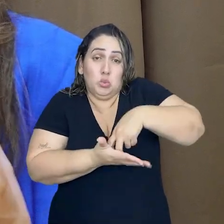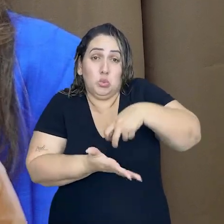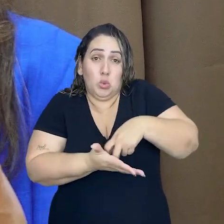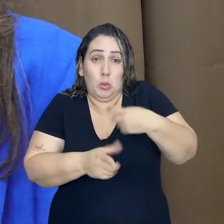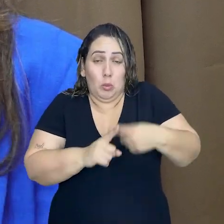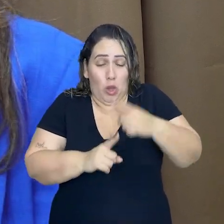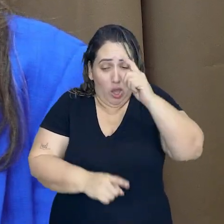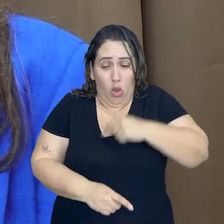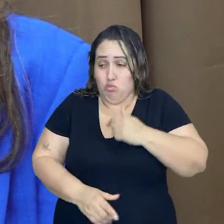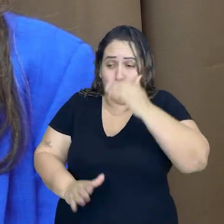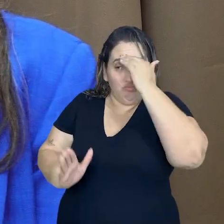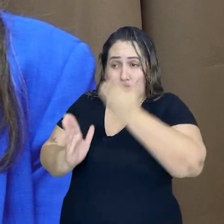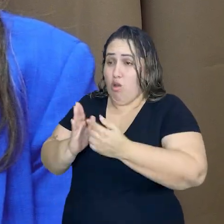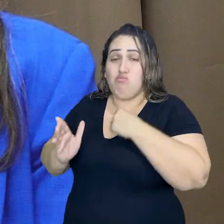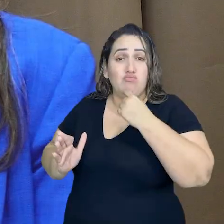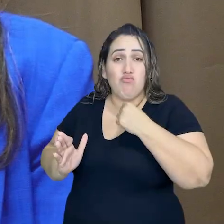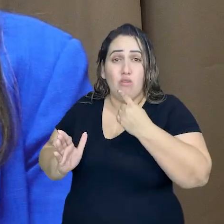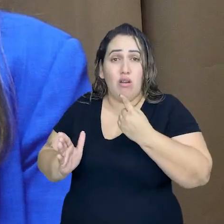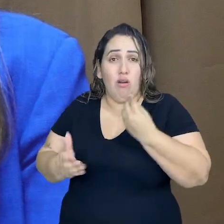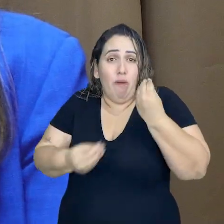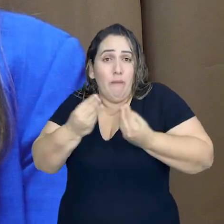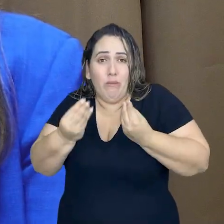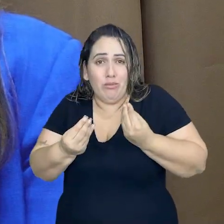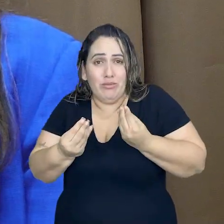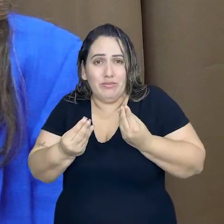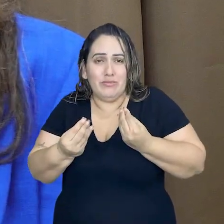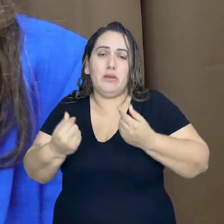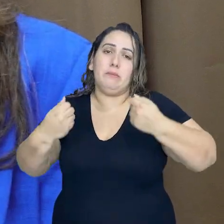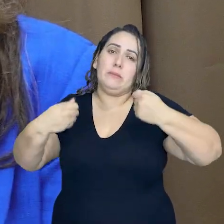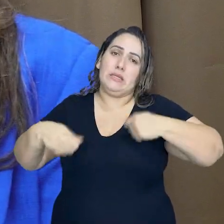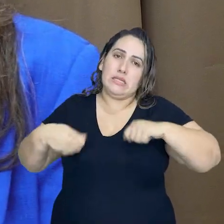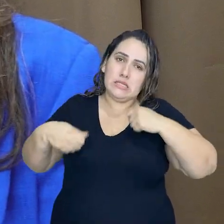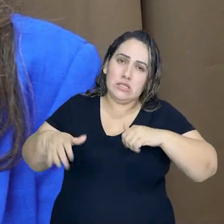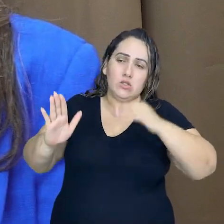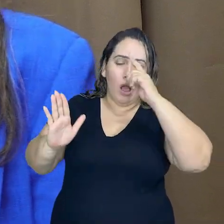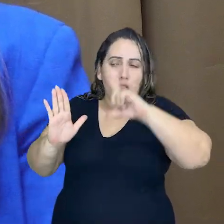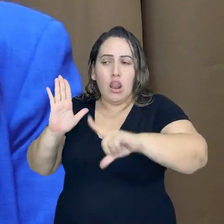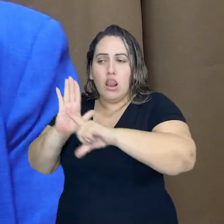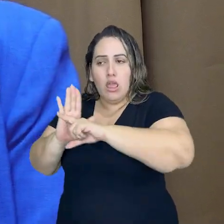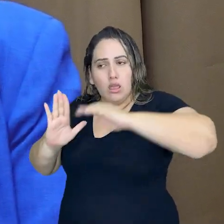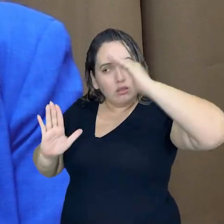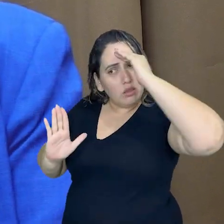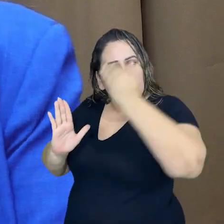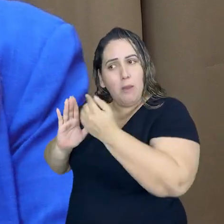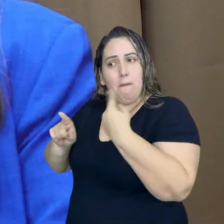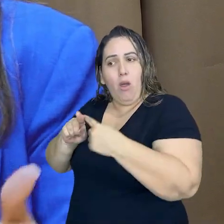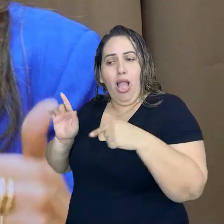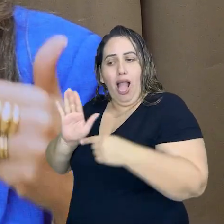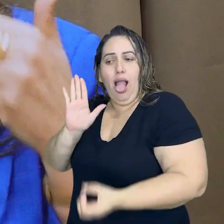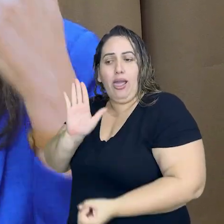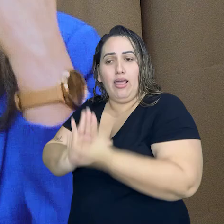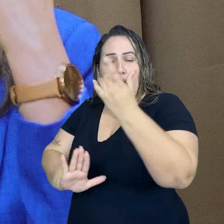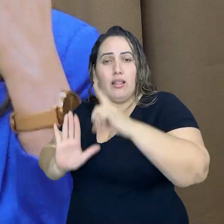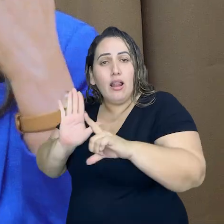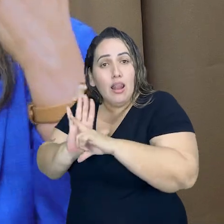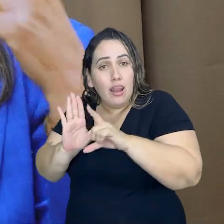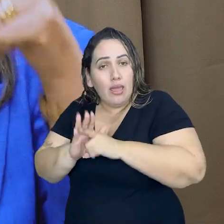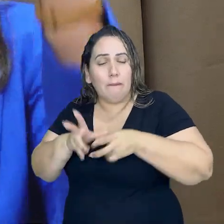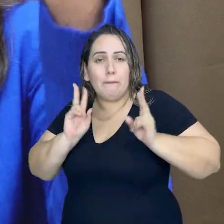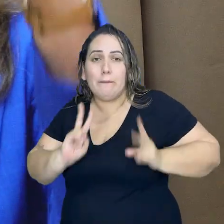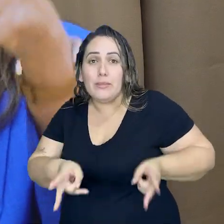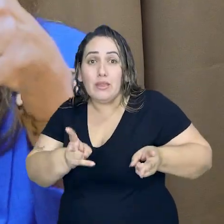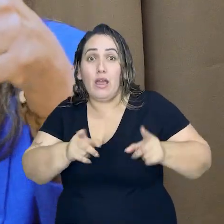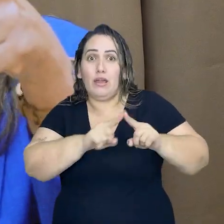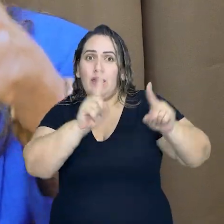Agora, veja bem, se a própria Constituição está garantindo que não acontece nada com ele, se ele colocar na eleição, qual é o partido que vai dizer, a